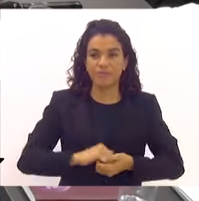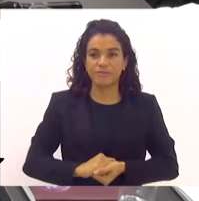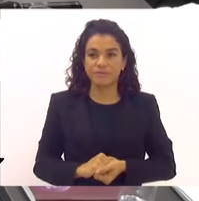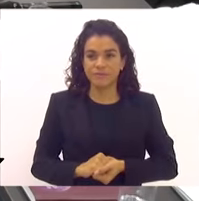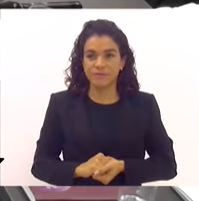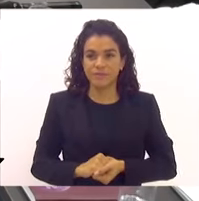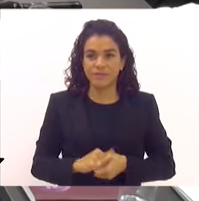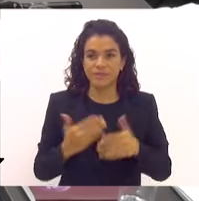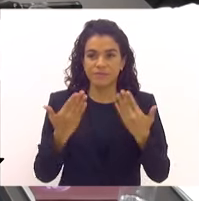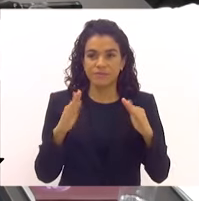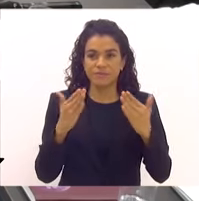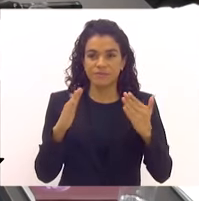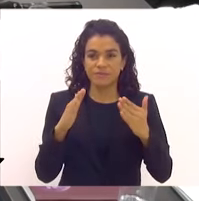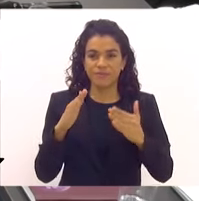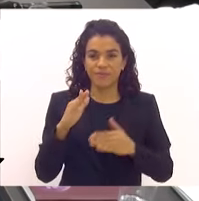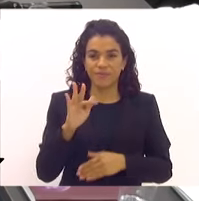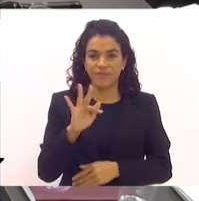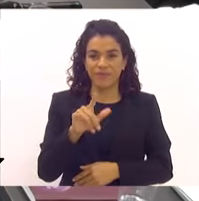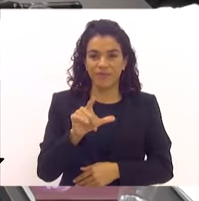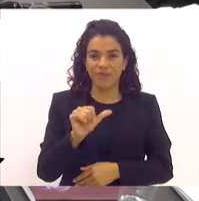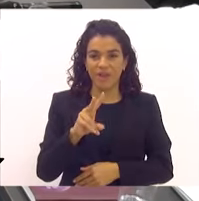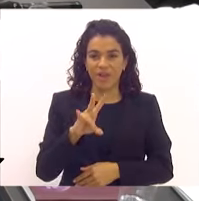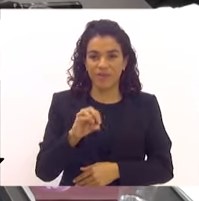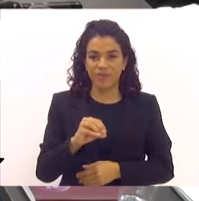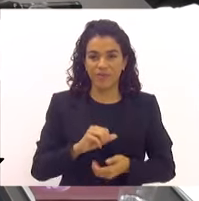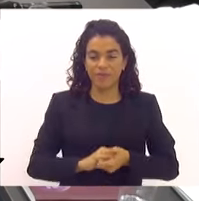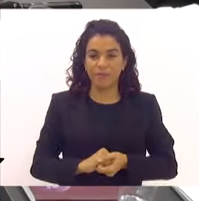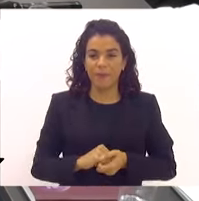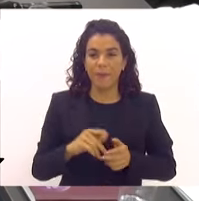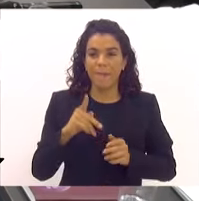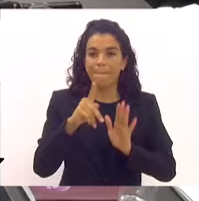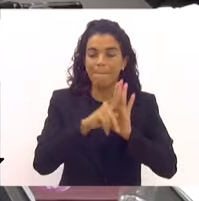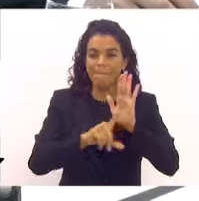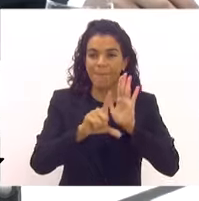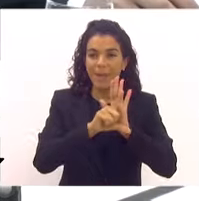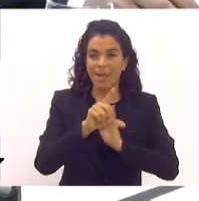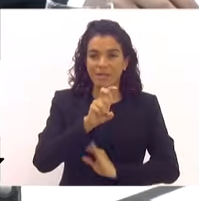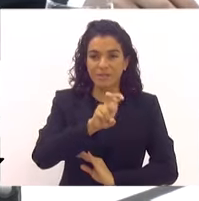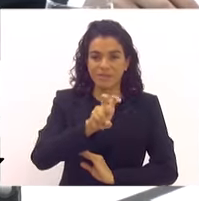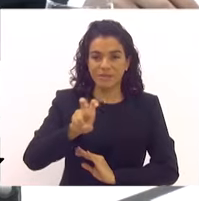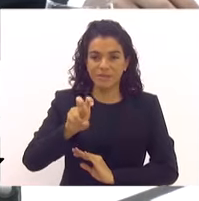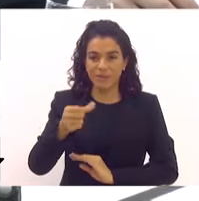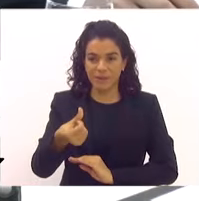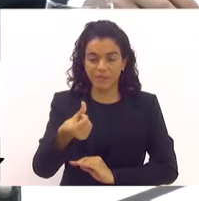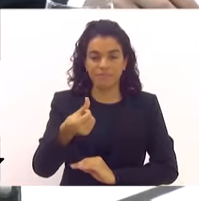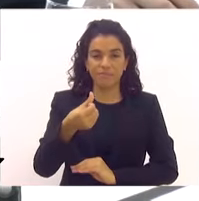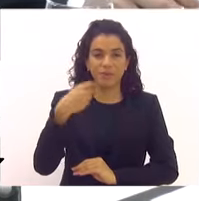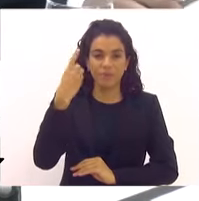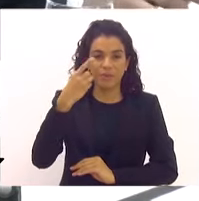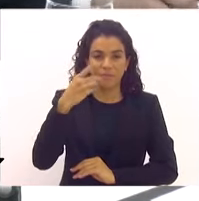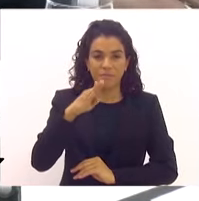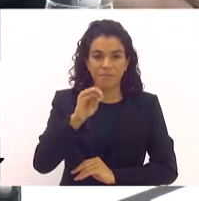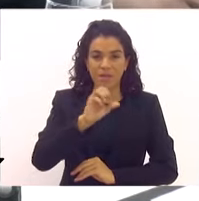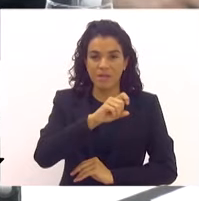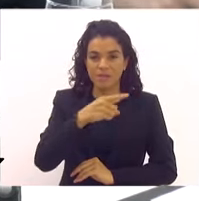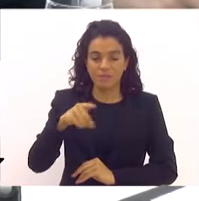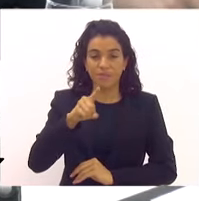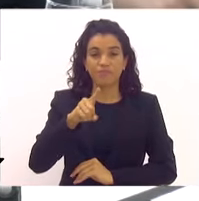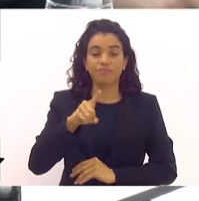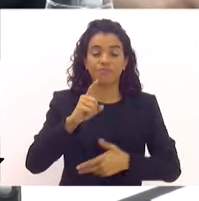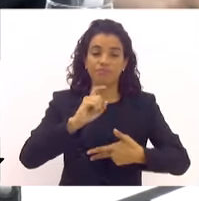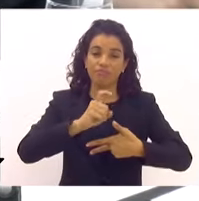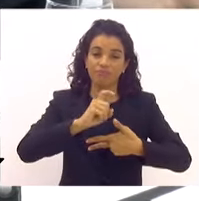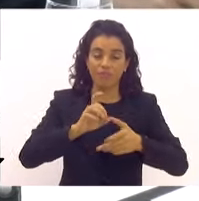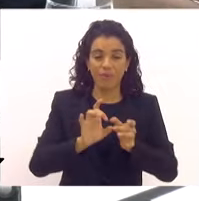o deputado Flávio Serafini. 14 da pauta, o PL 556 de 23, de autoria do deputado Brazão, que autoria o Poder Executivo a instituir